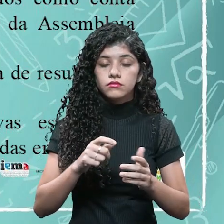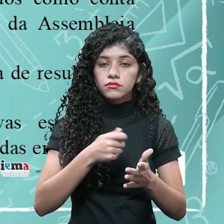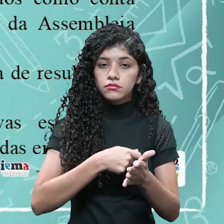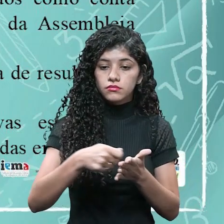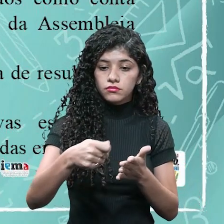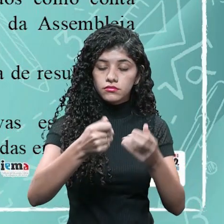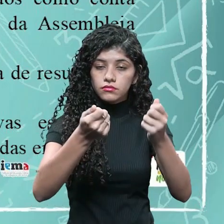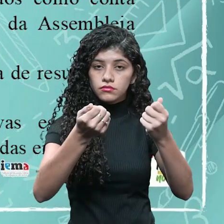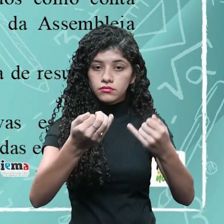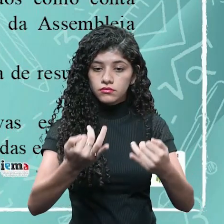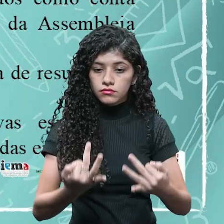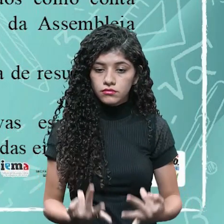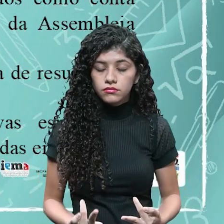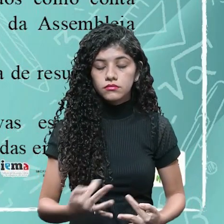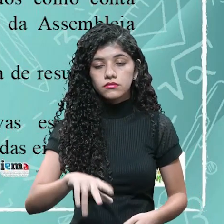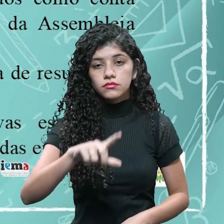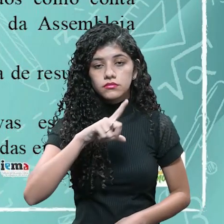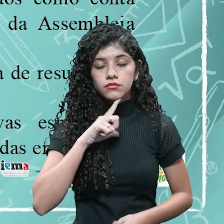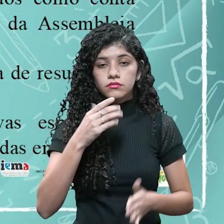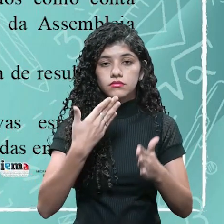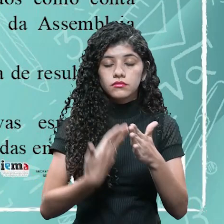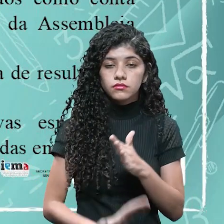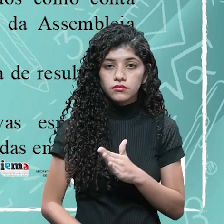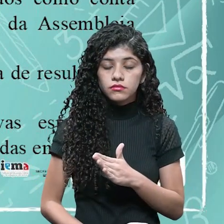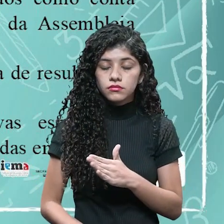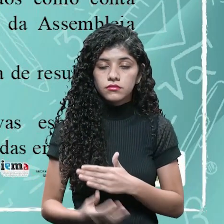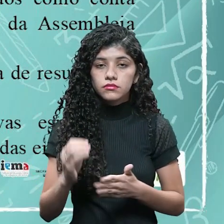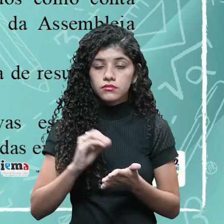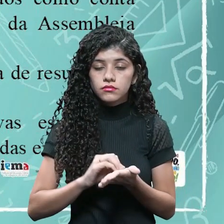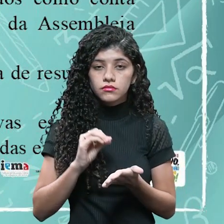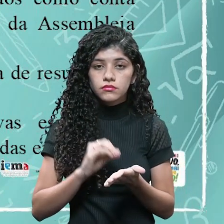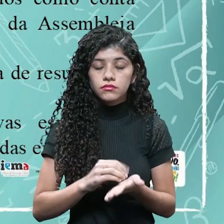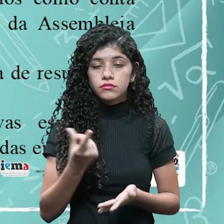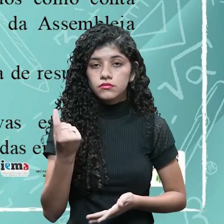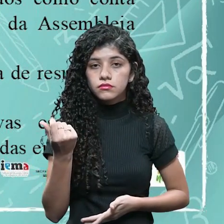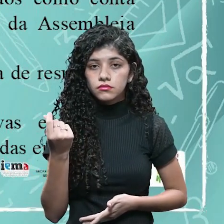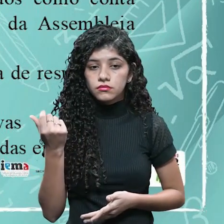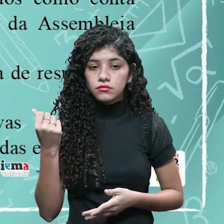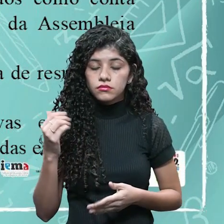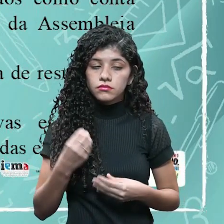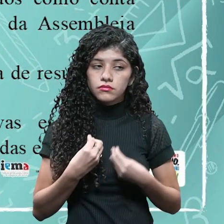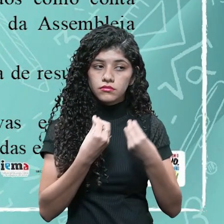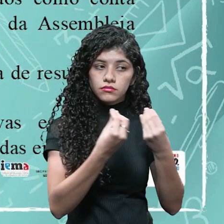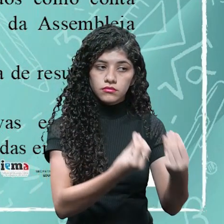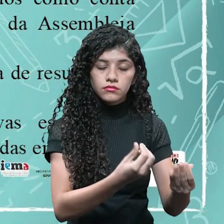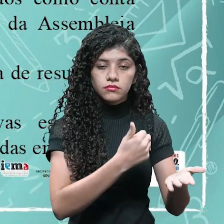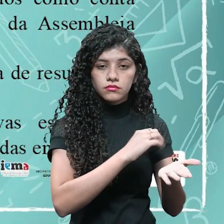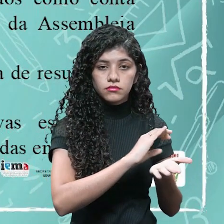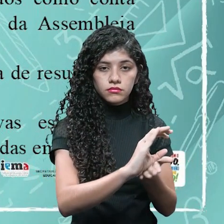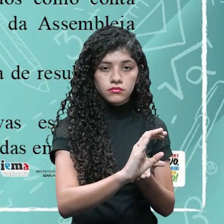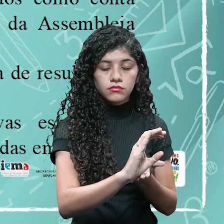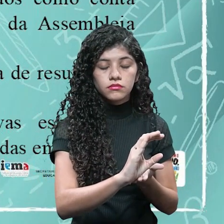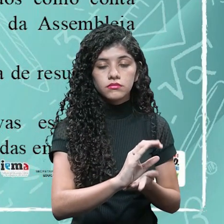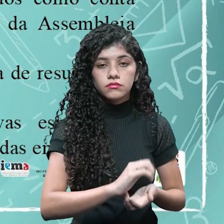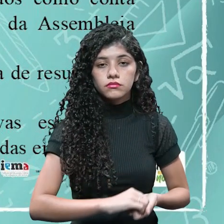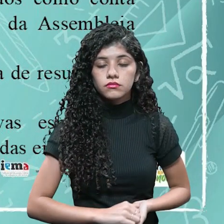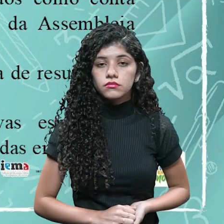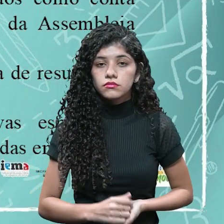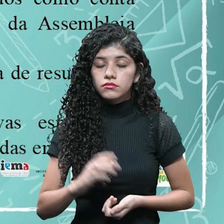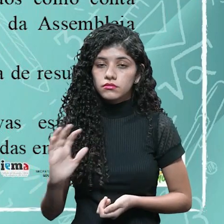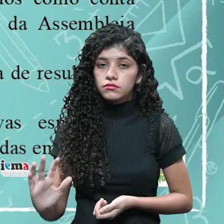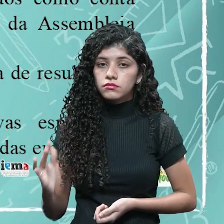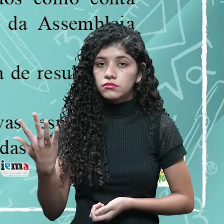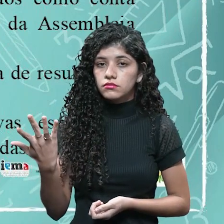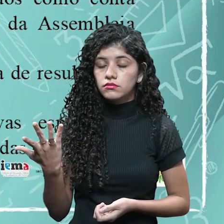instituído, é colocada uma cláusula dizendo que se houver perda, ficar faltando dinheiro para cobrir os custos